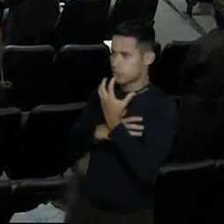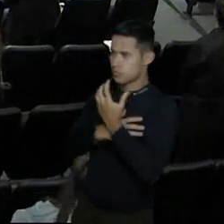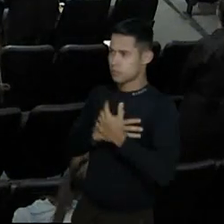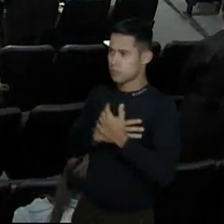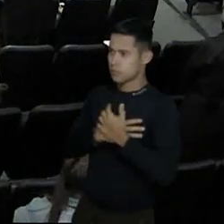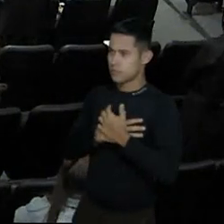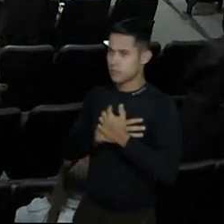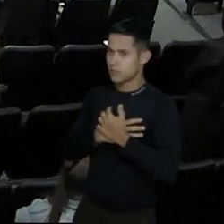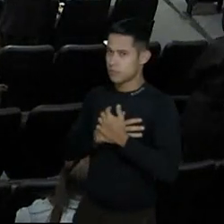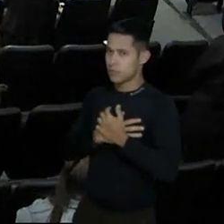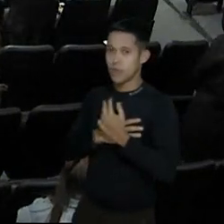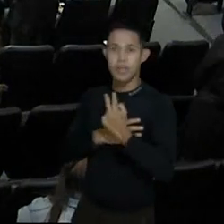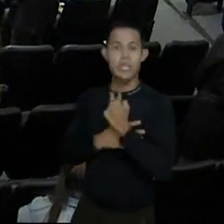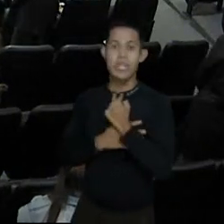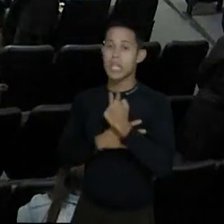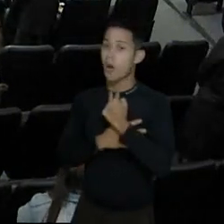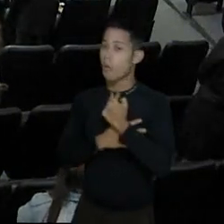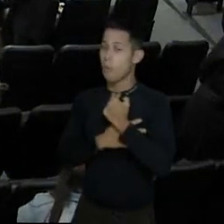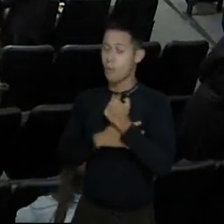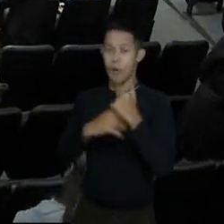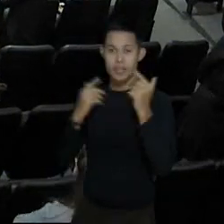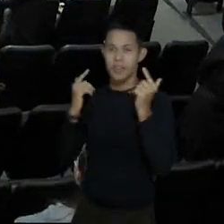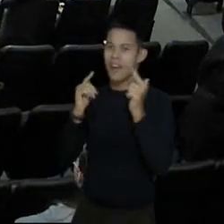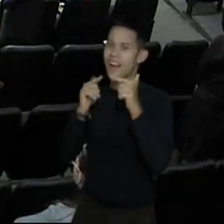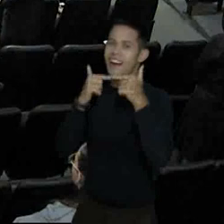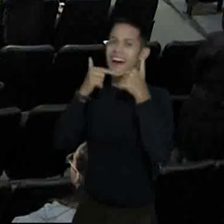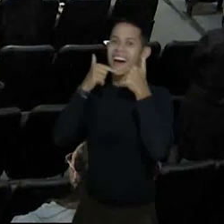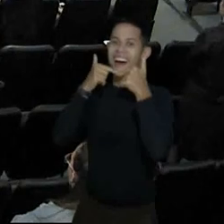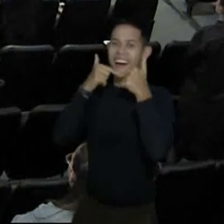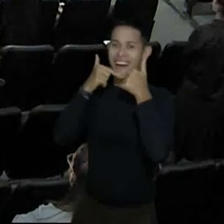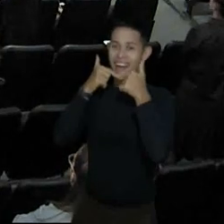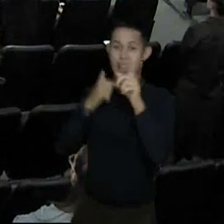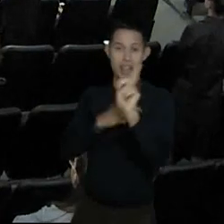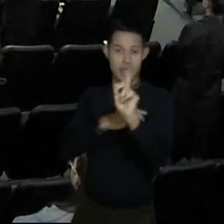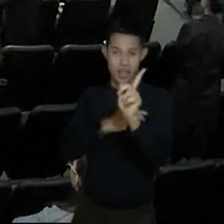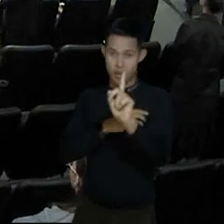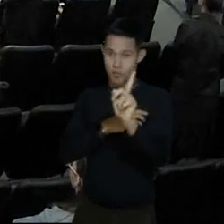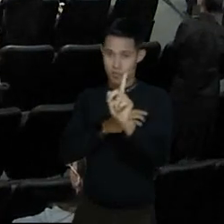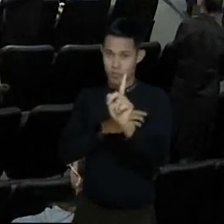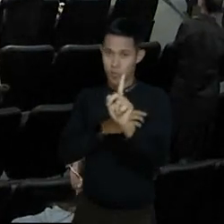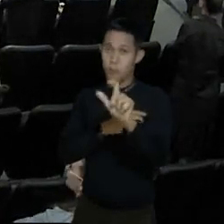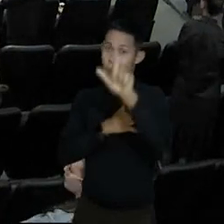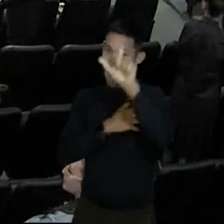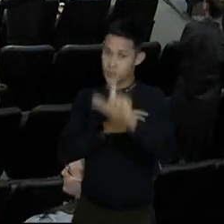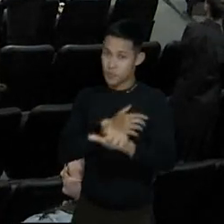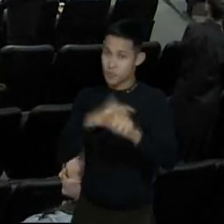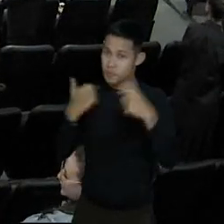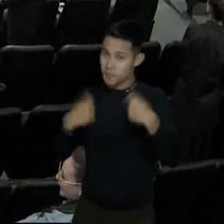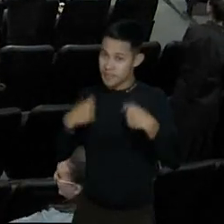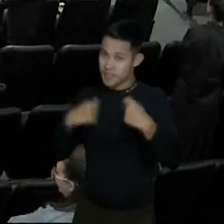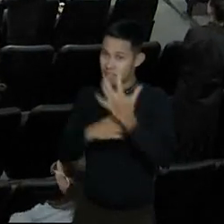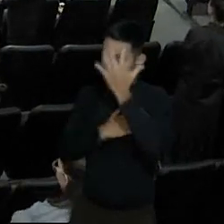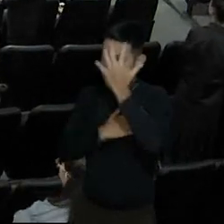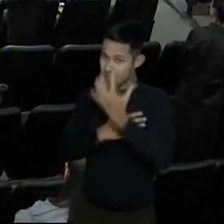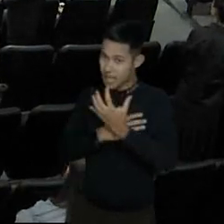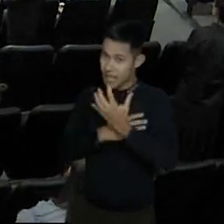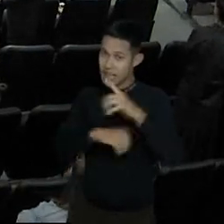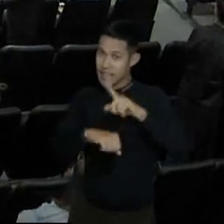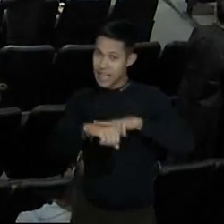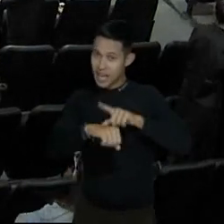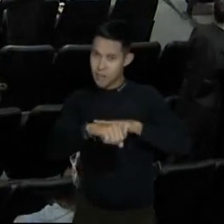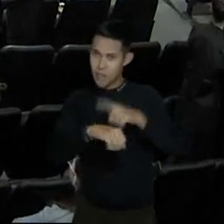rir é rápido é jogo rápido jogo rápido ó essa pessoa tem que conseguir se manter ter séria é 10 segundinhos